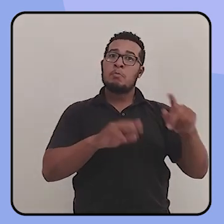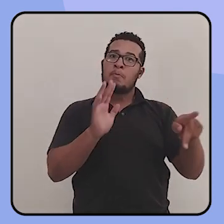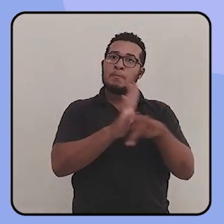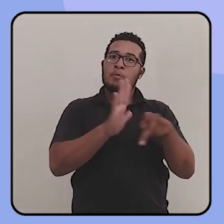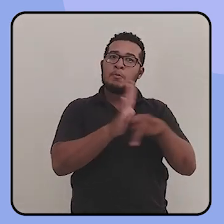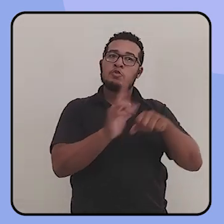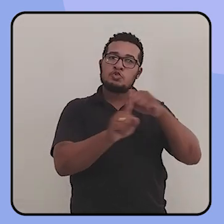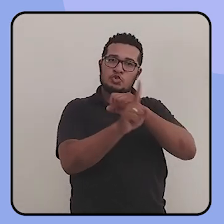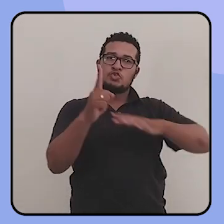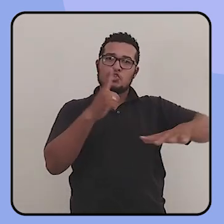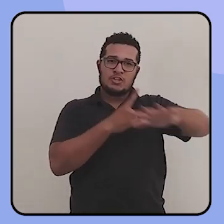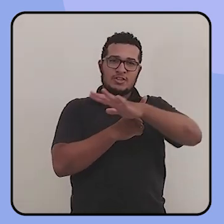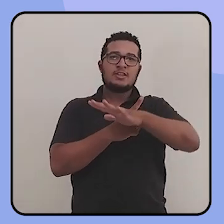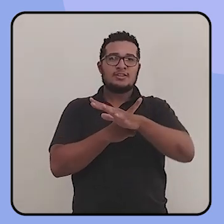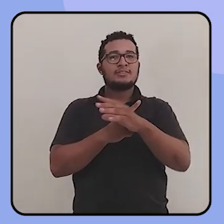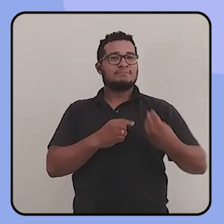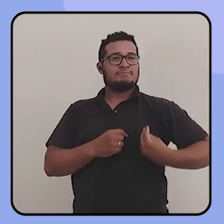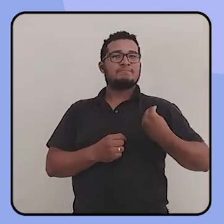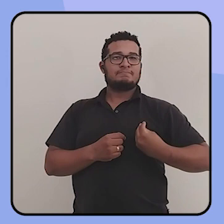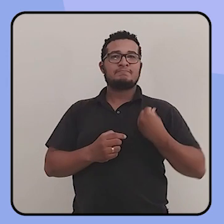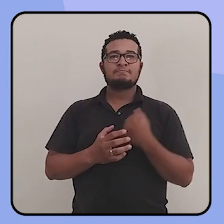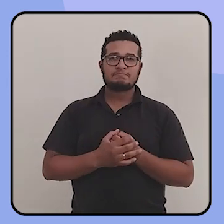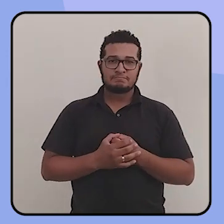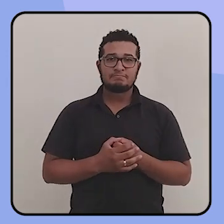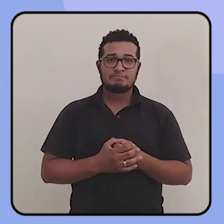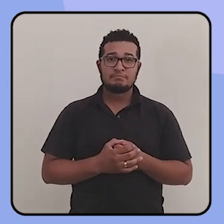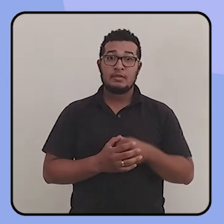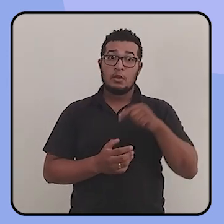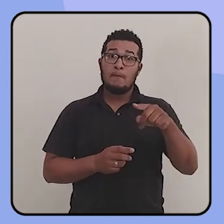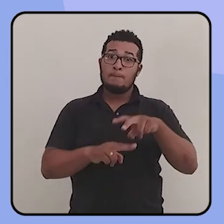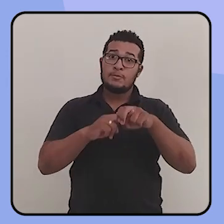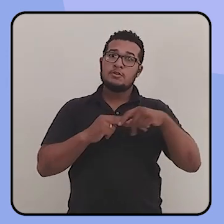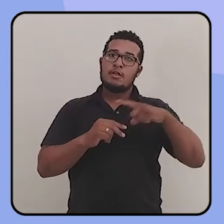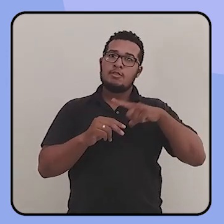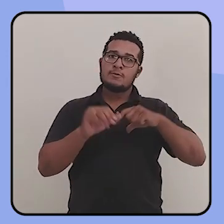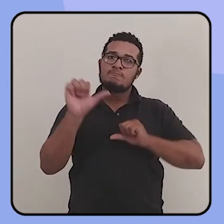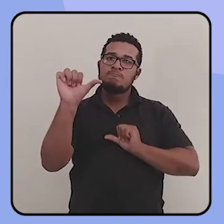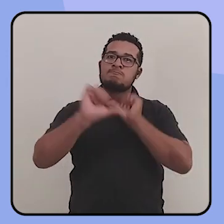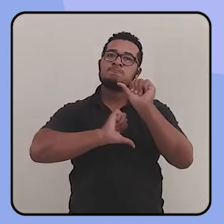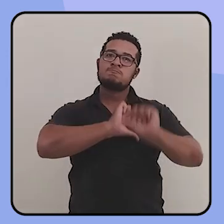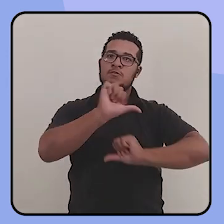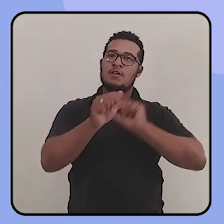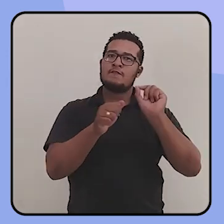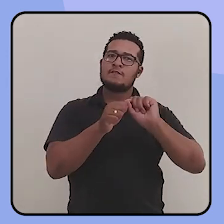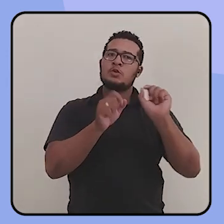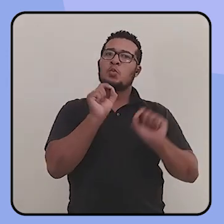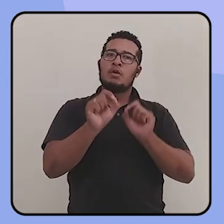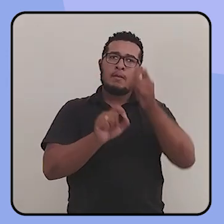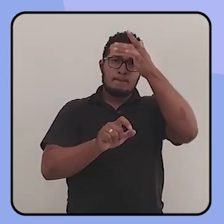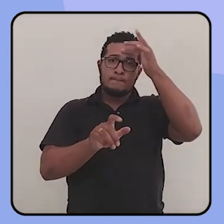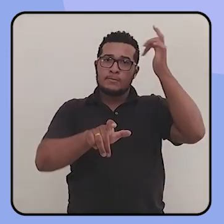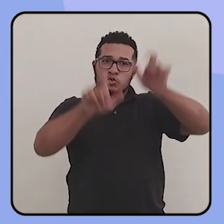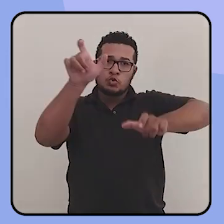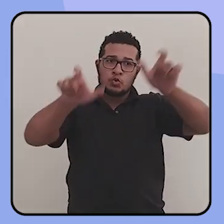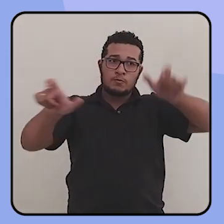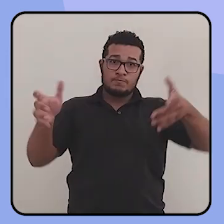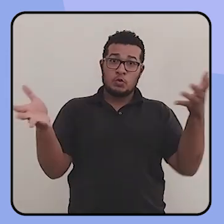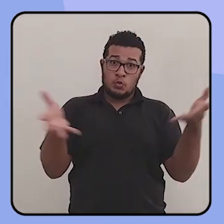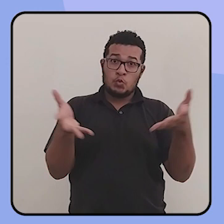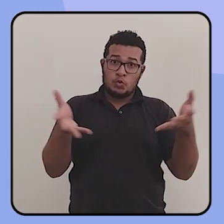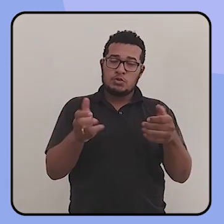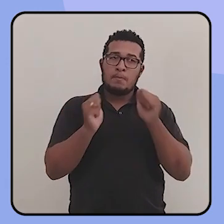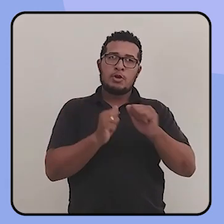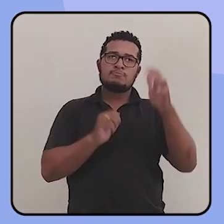os estados brasileiros. No Espírito Santo, é estudada através de 3 fases: a Cricaré, a